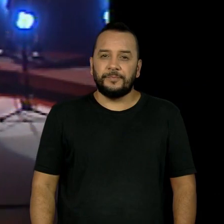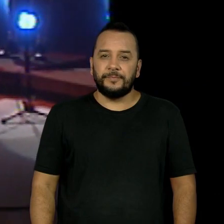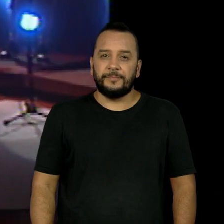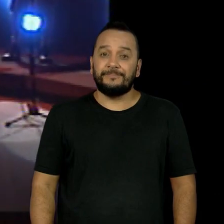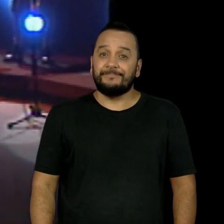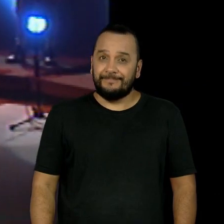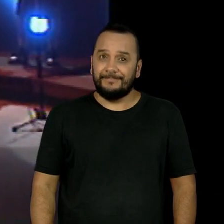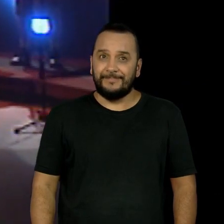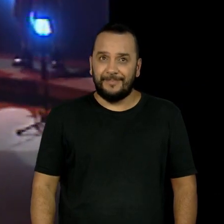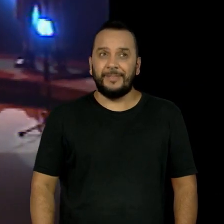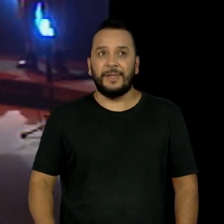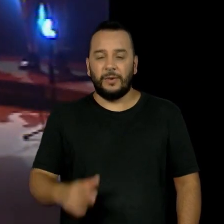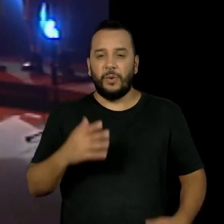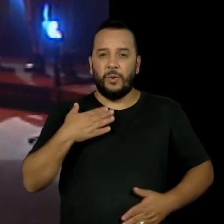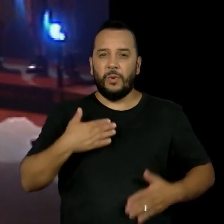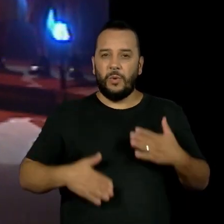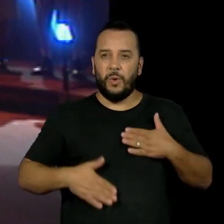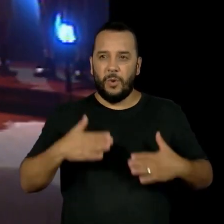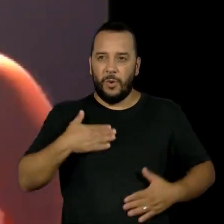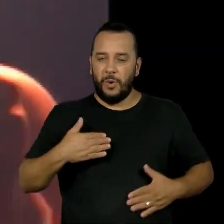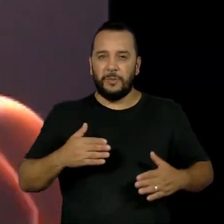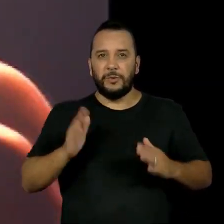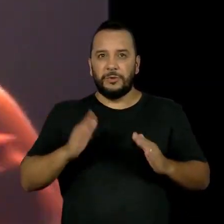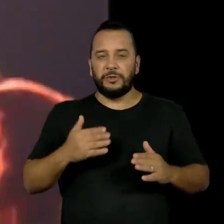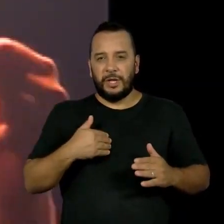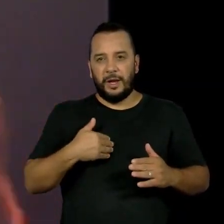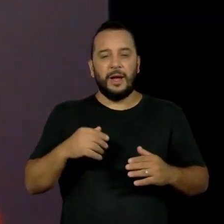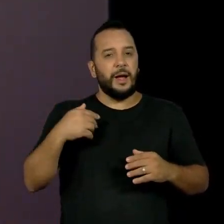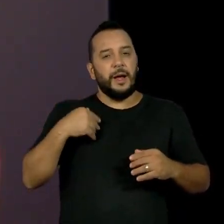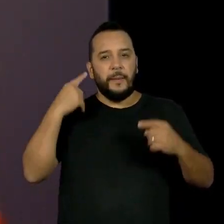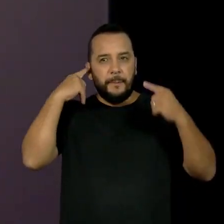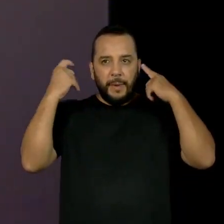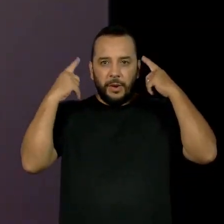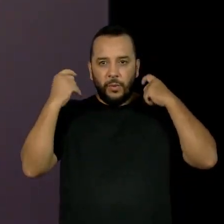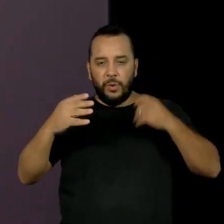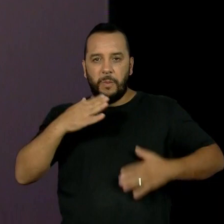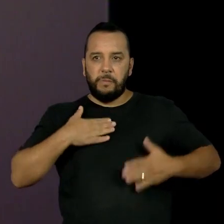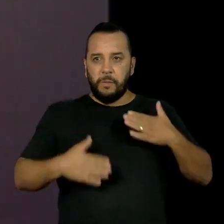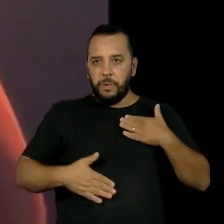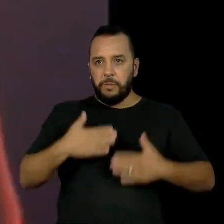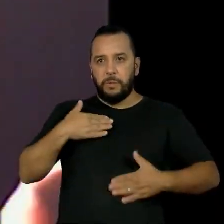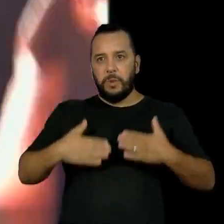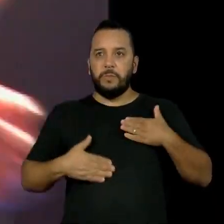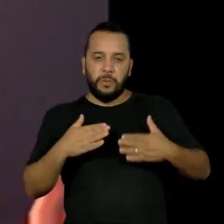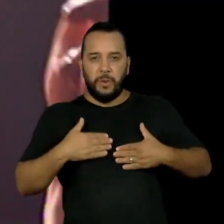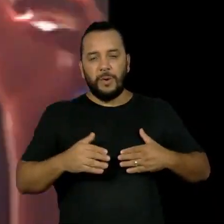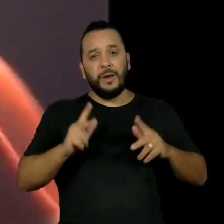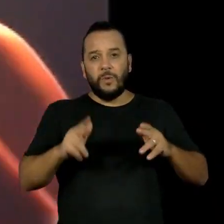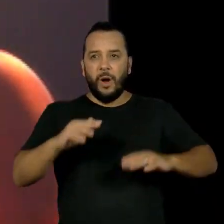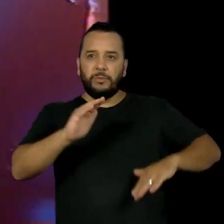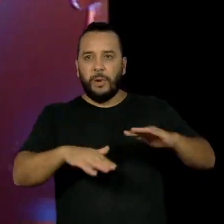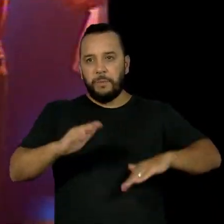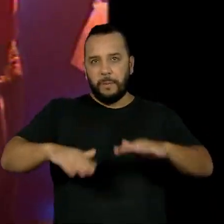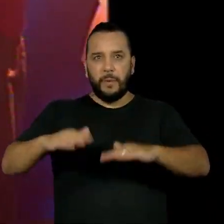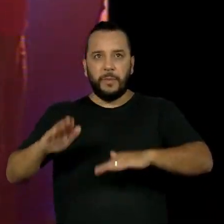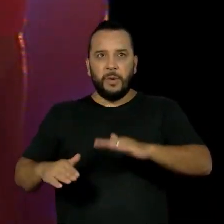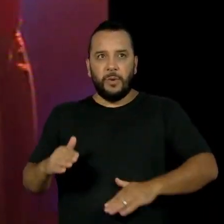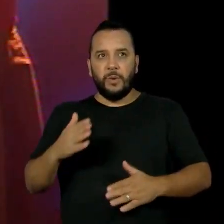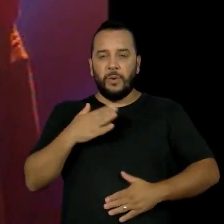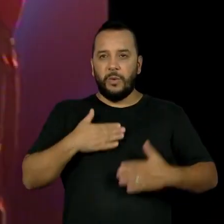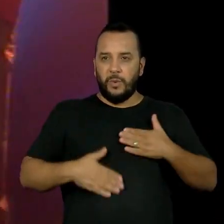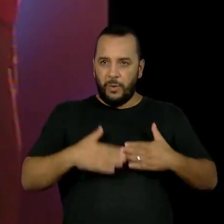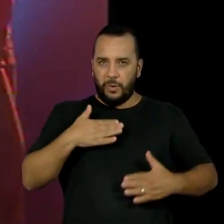A percussão corporal é uma forma de expressão musical que utiliza o corpo humano como instrumento. Ela